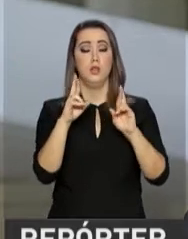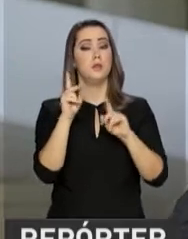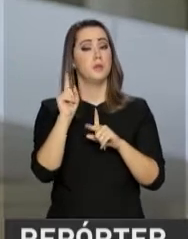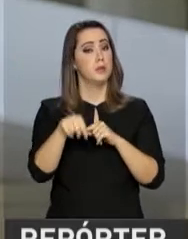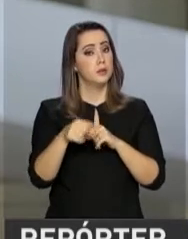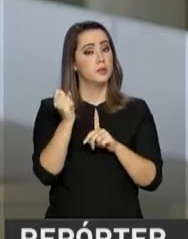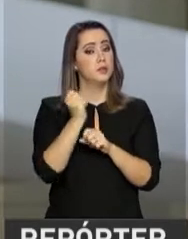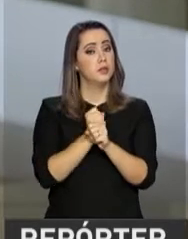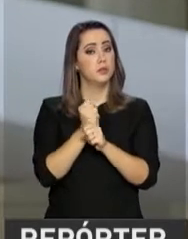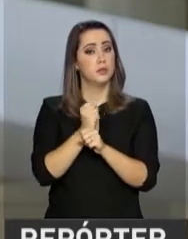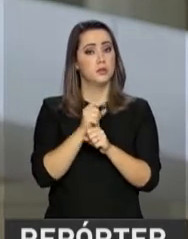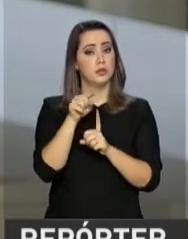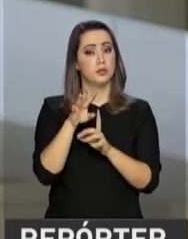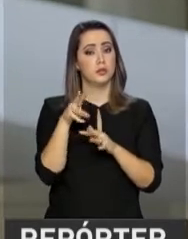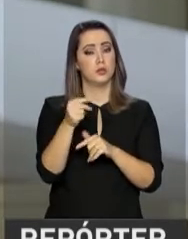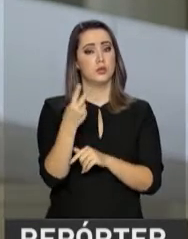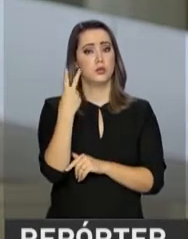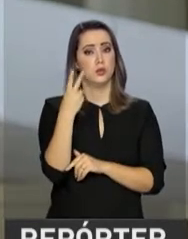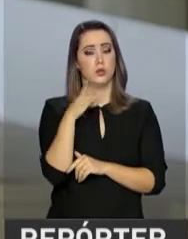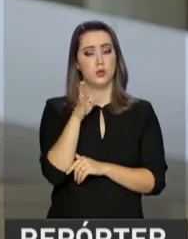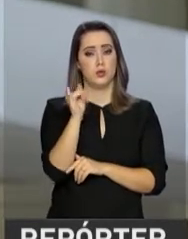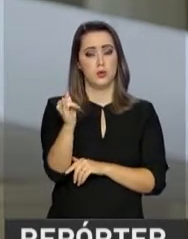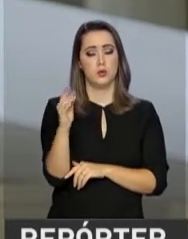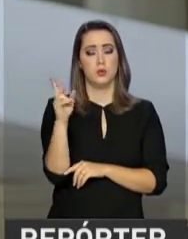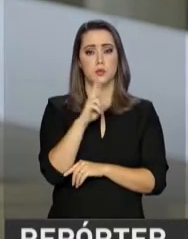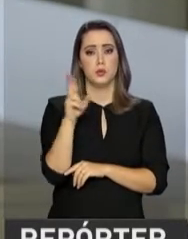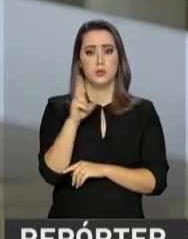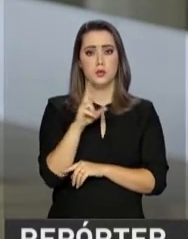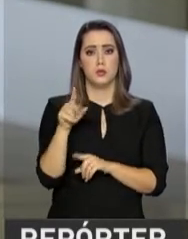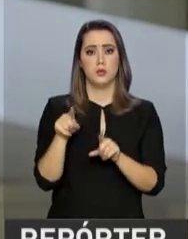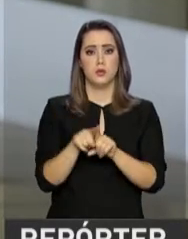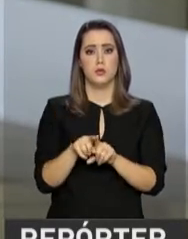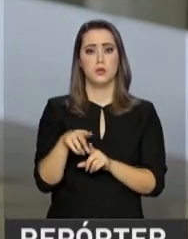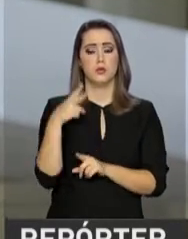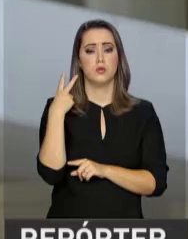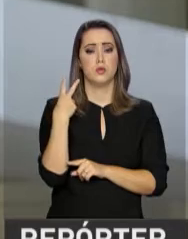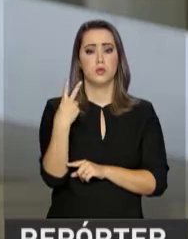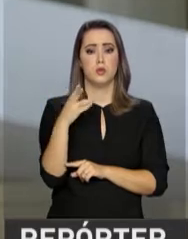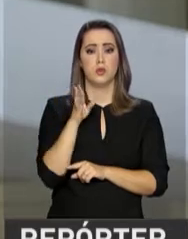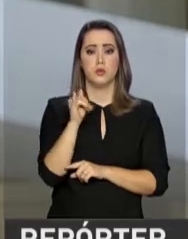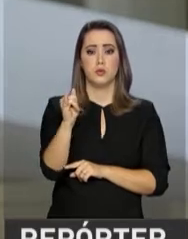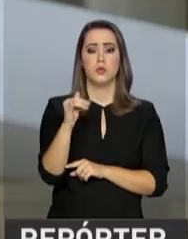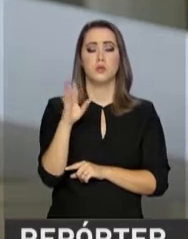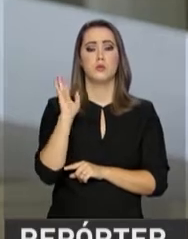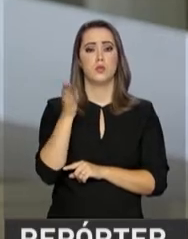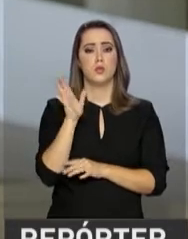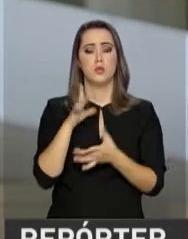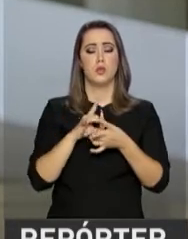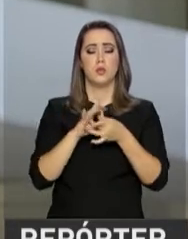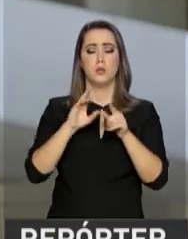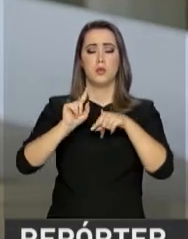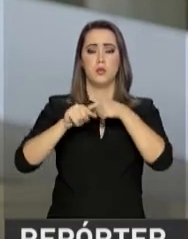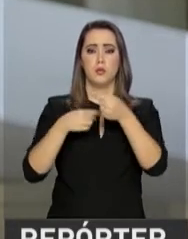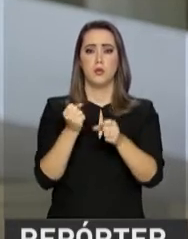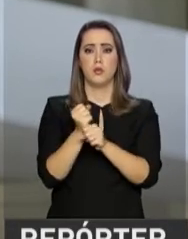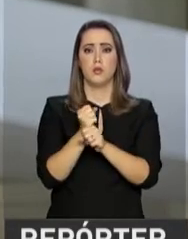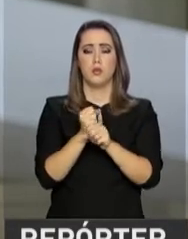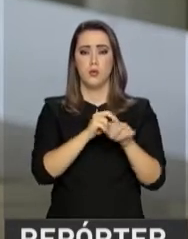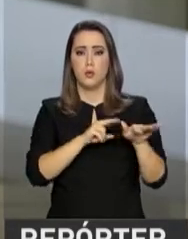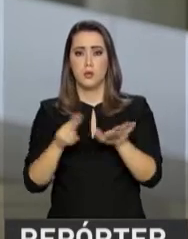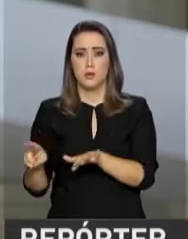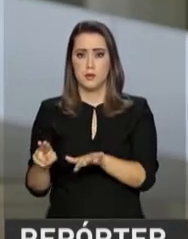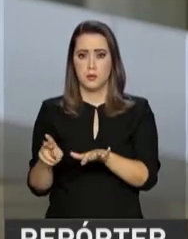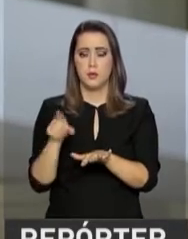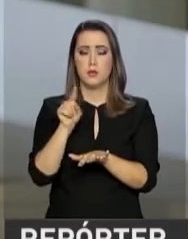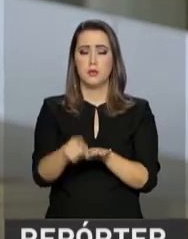é que desse total de 2 bilhões e 900 milhões de reais, 2 bilhões sejam liberados já na próxima semana. Portanto, a